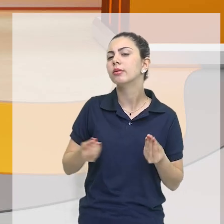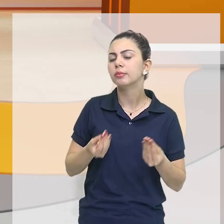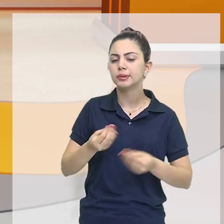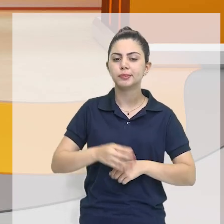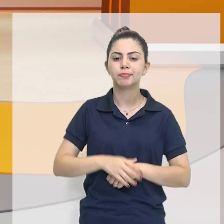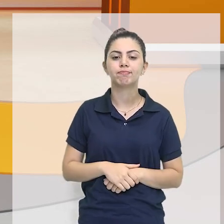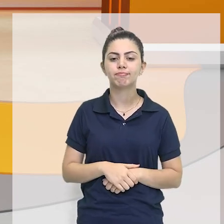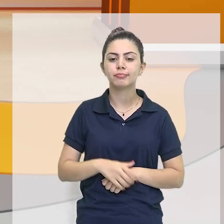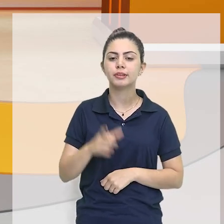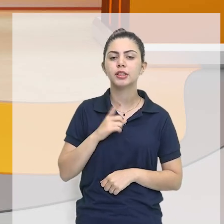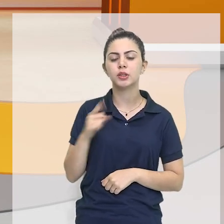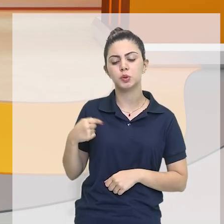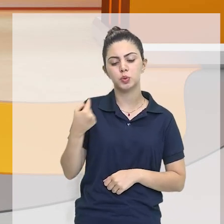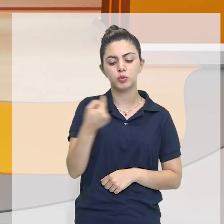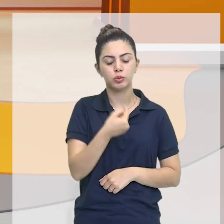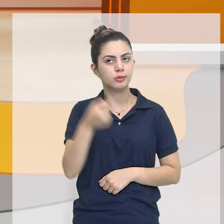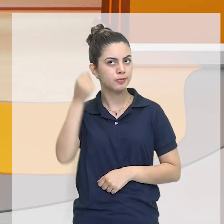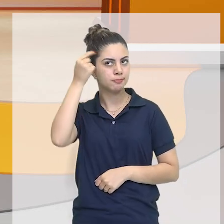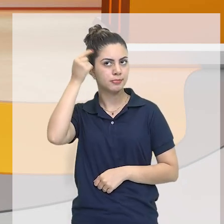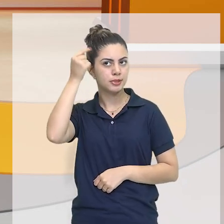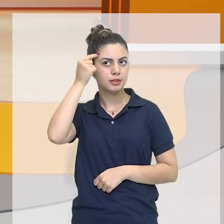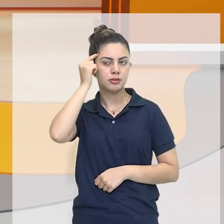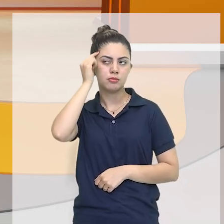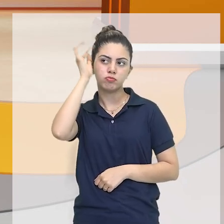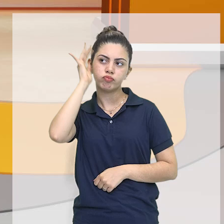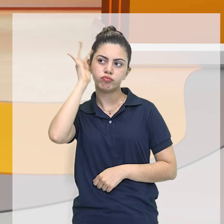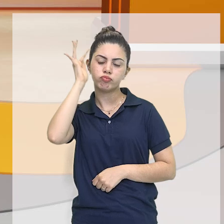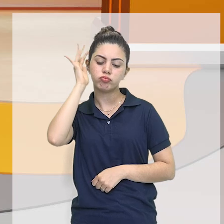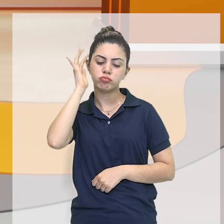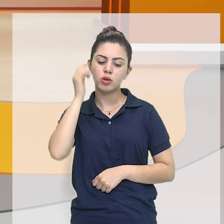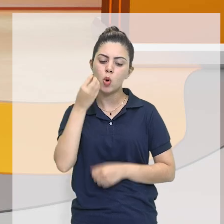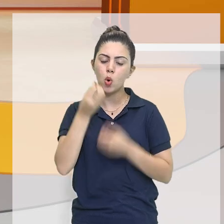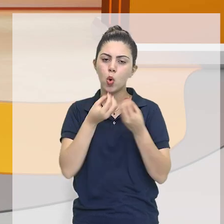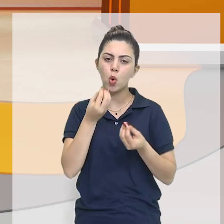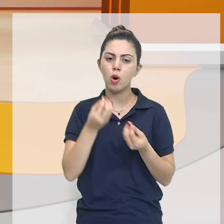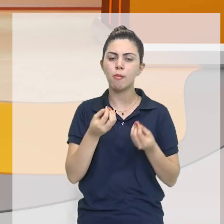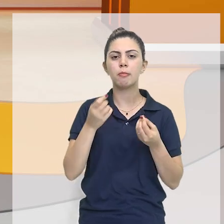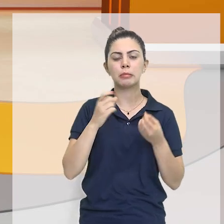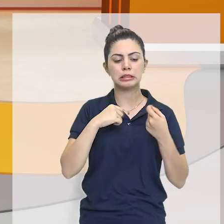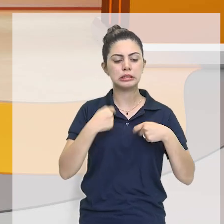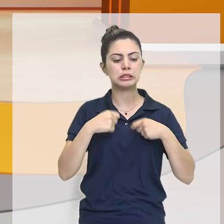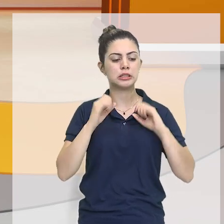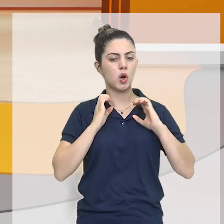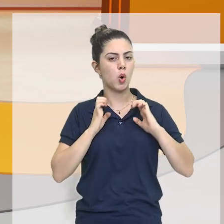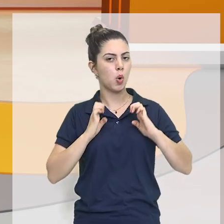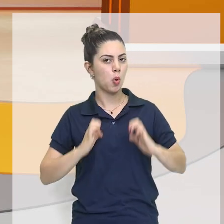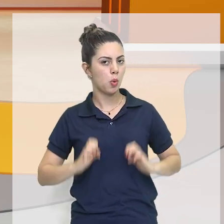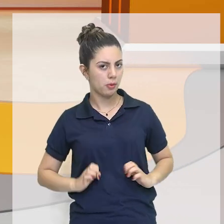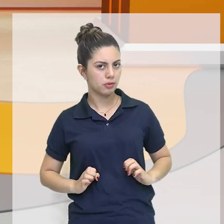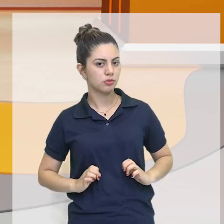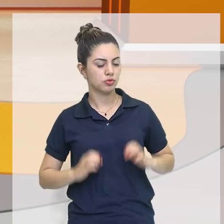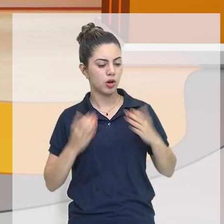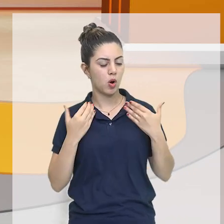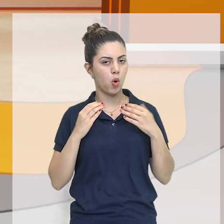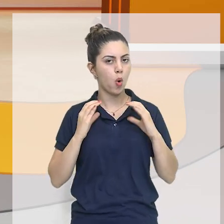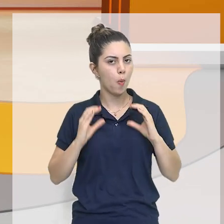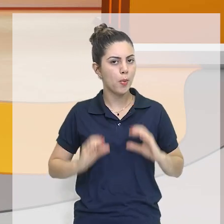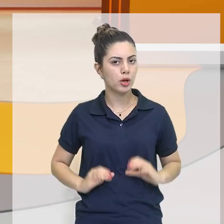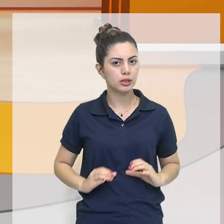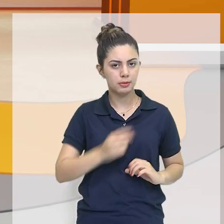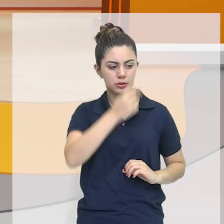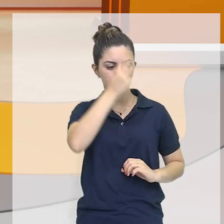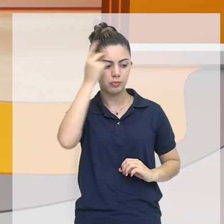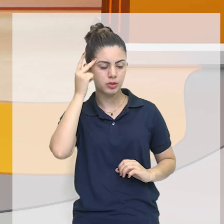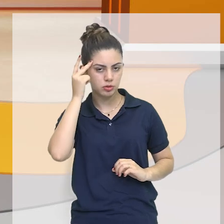esse pensar do moral e da responsabilidade, não somente individual,